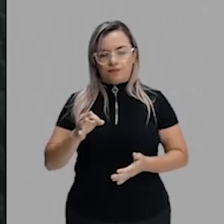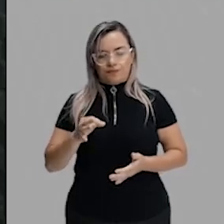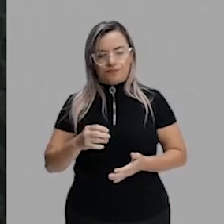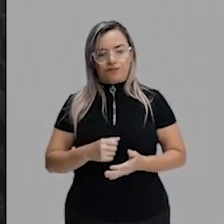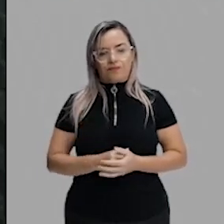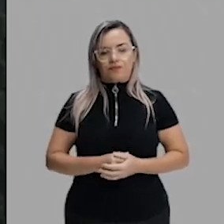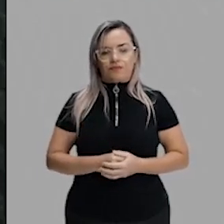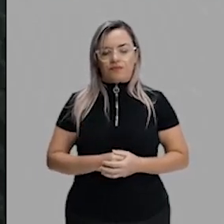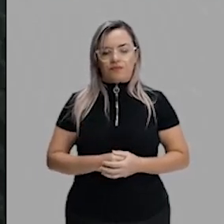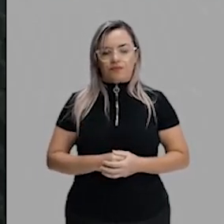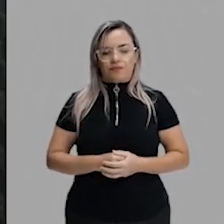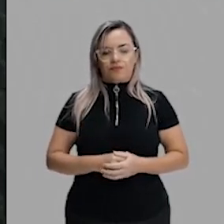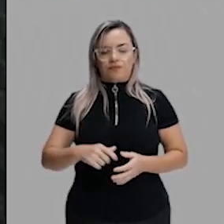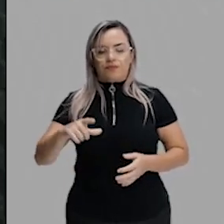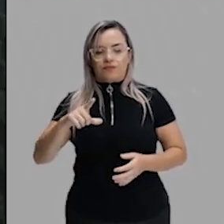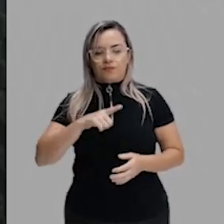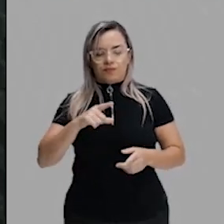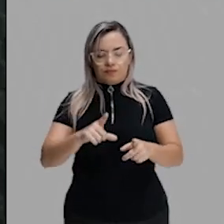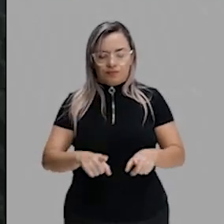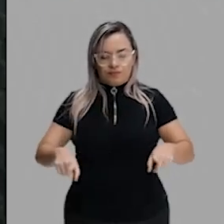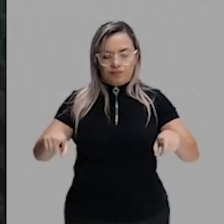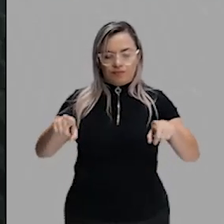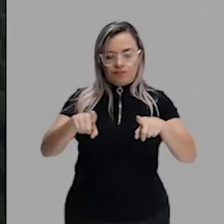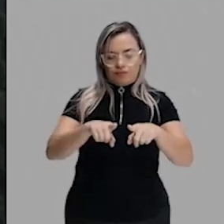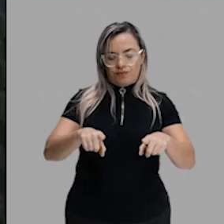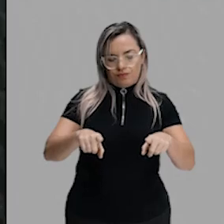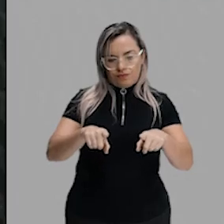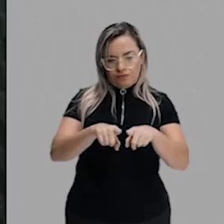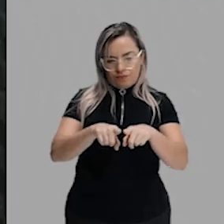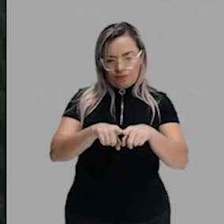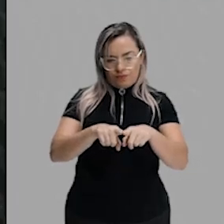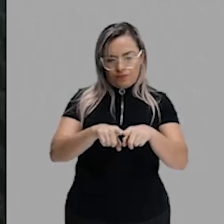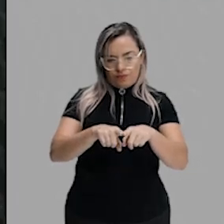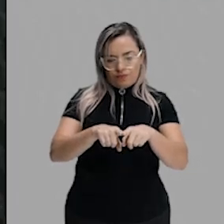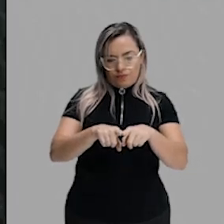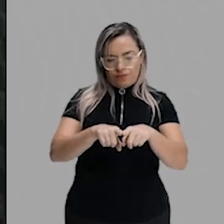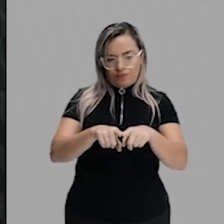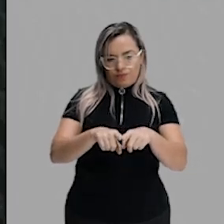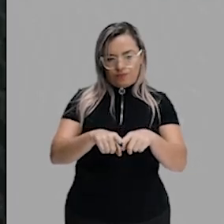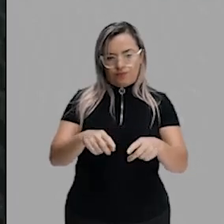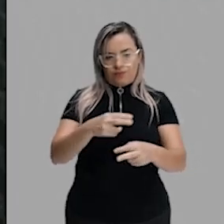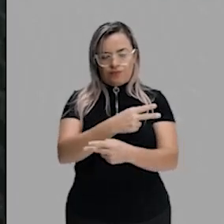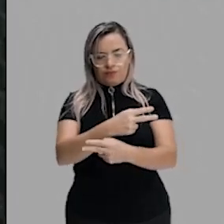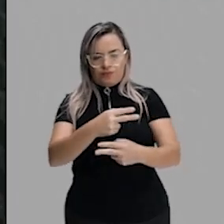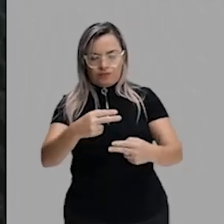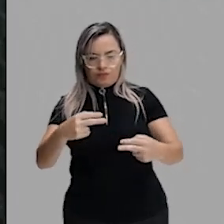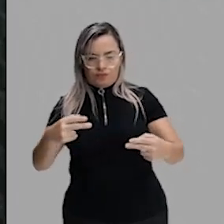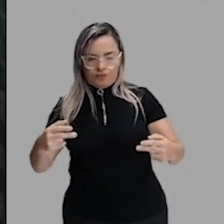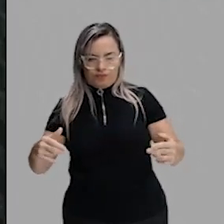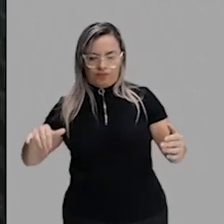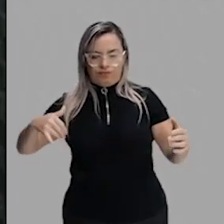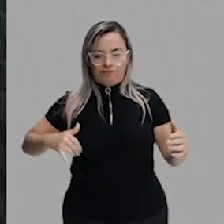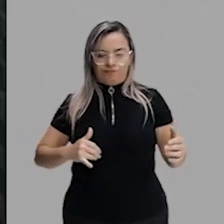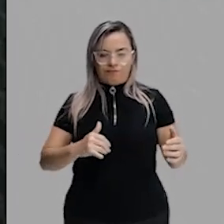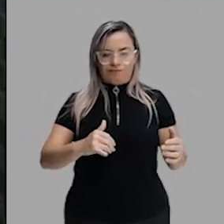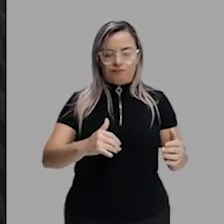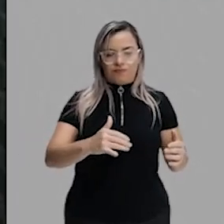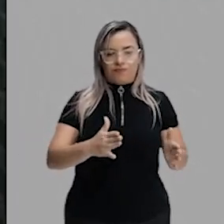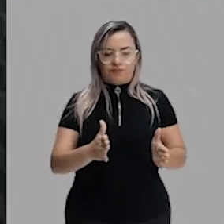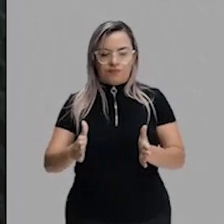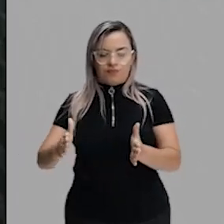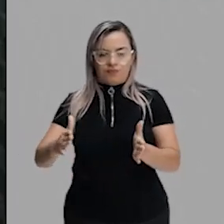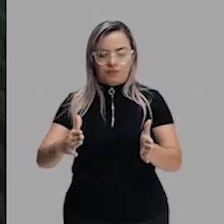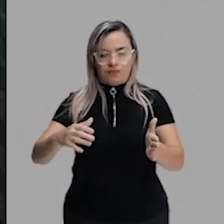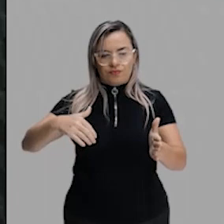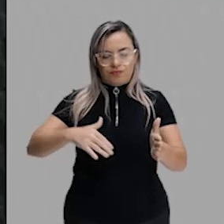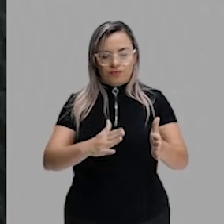Além disso, existem também outros aparelhos que eles funcionam com a limitação da passagem da corrente elétrica. É justamente